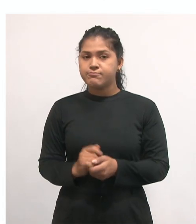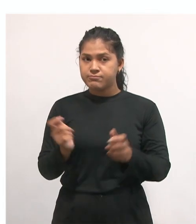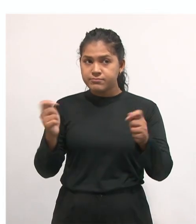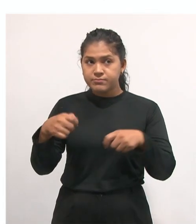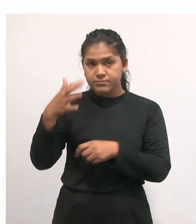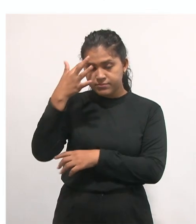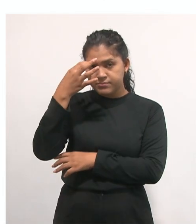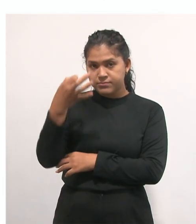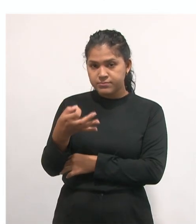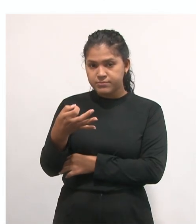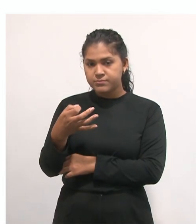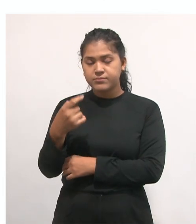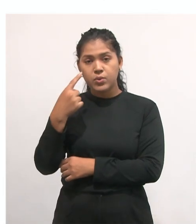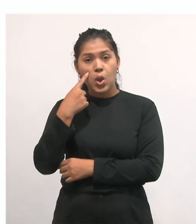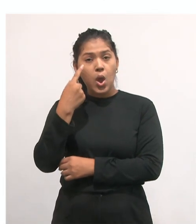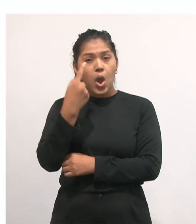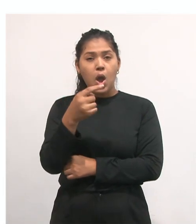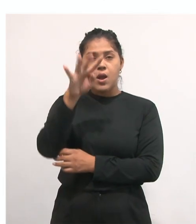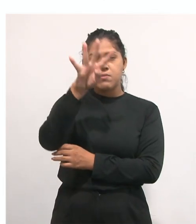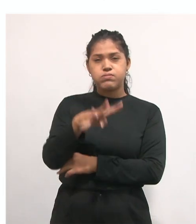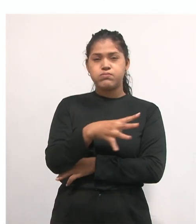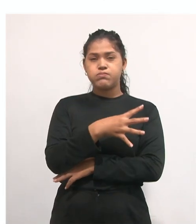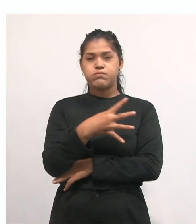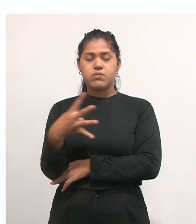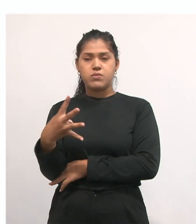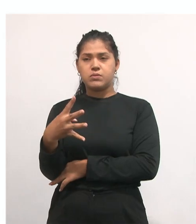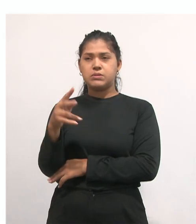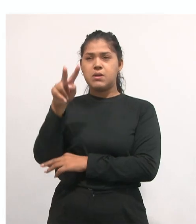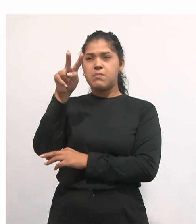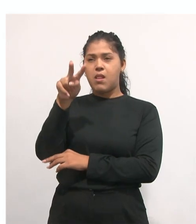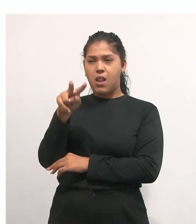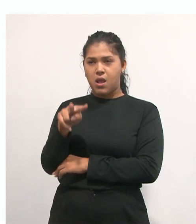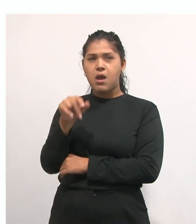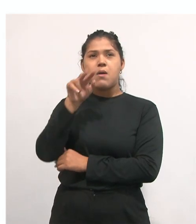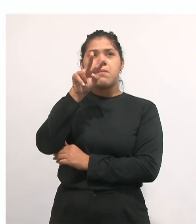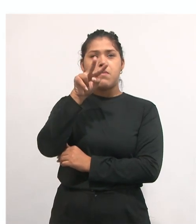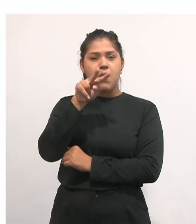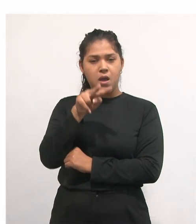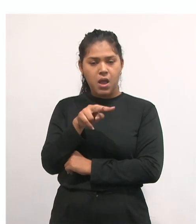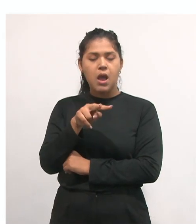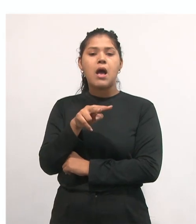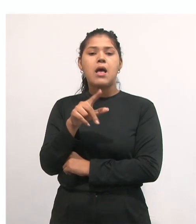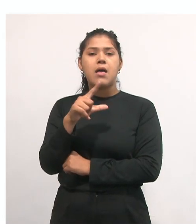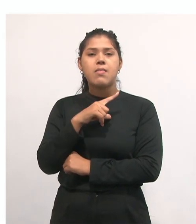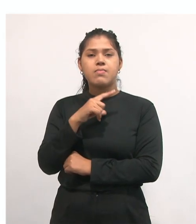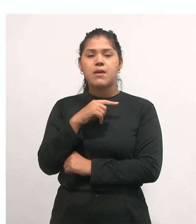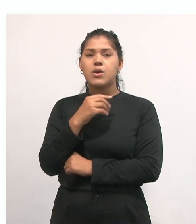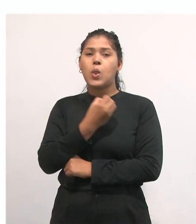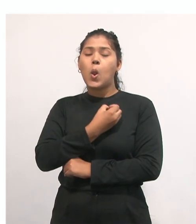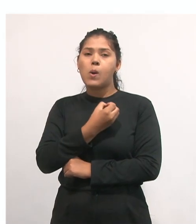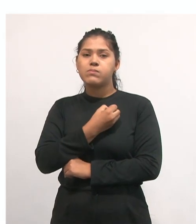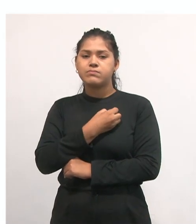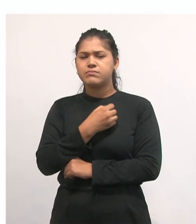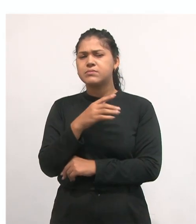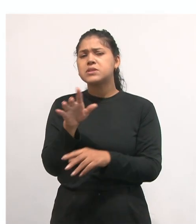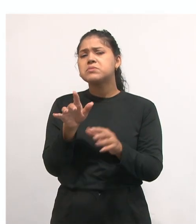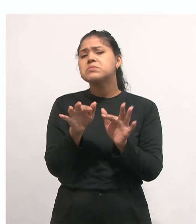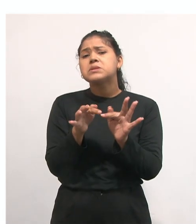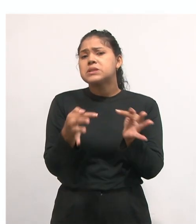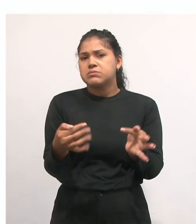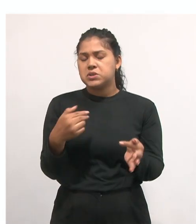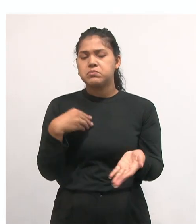Beleza? Vejam só, olhe para a tabela primeiro, e aí a gente tem todos esses valores. Foi muito fácil de fazer essa